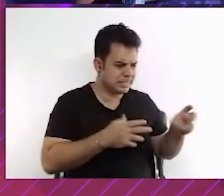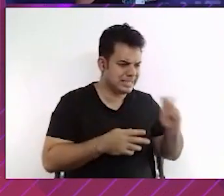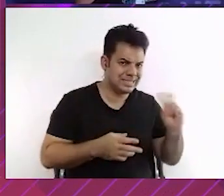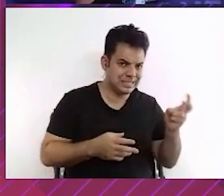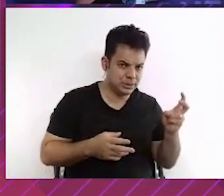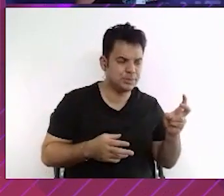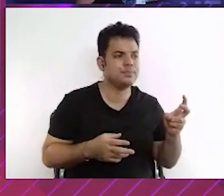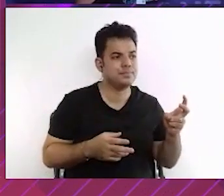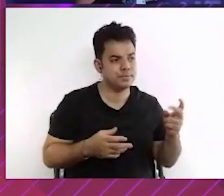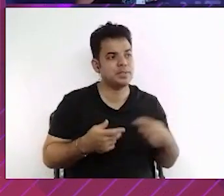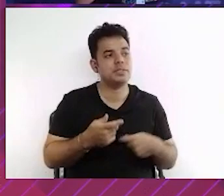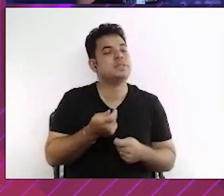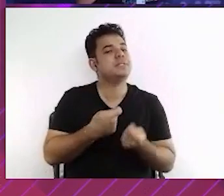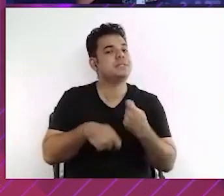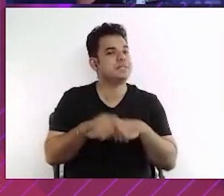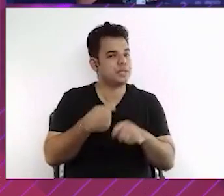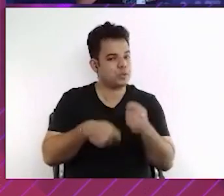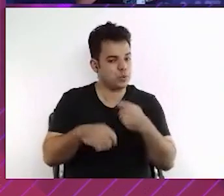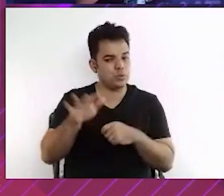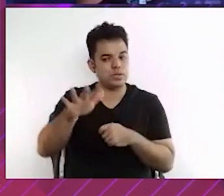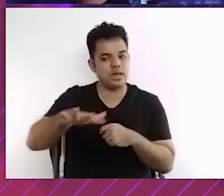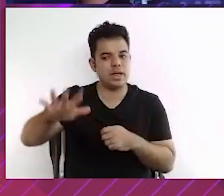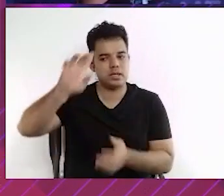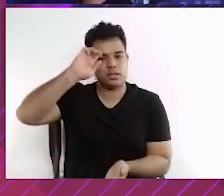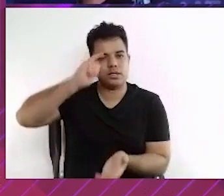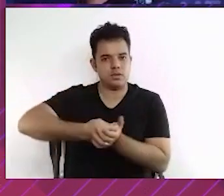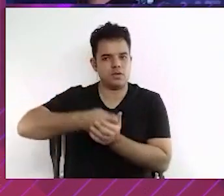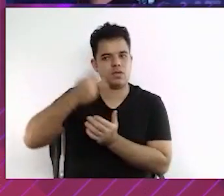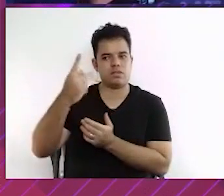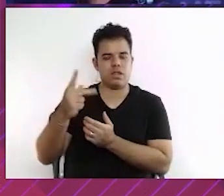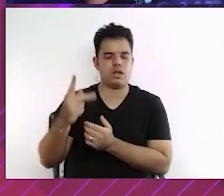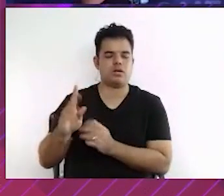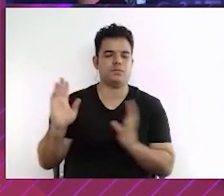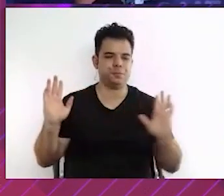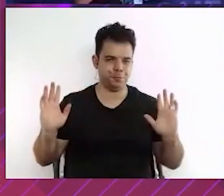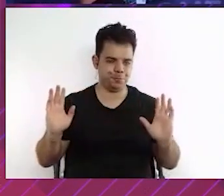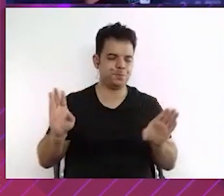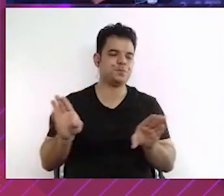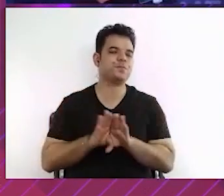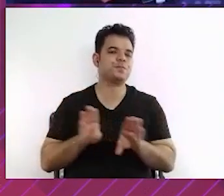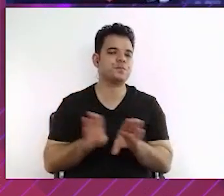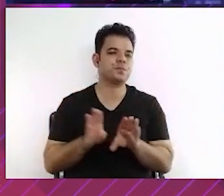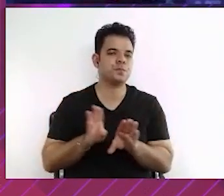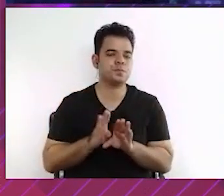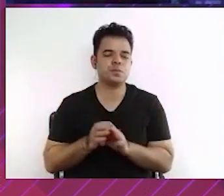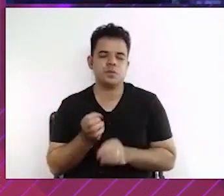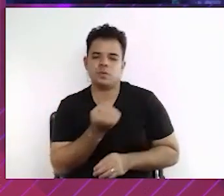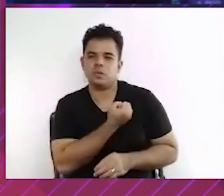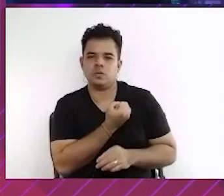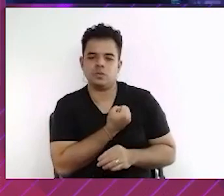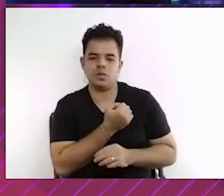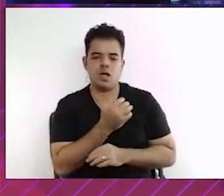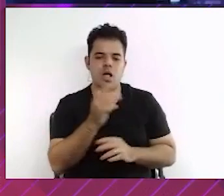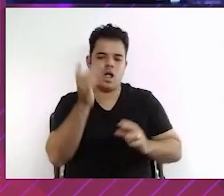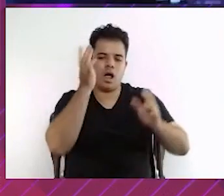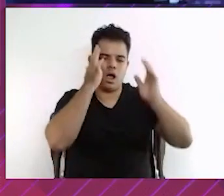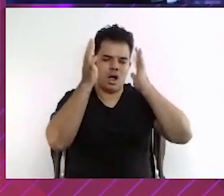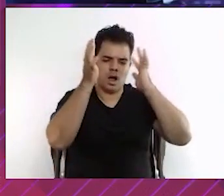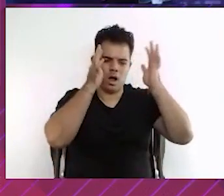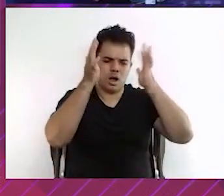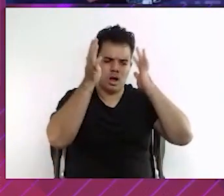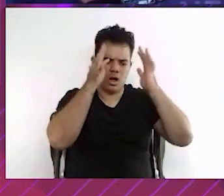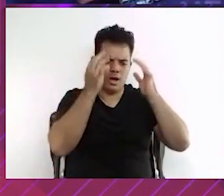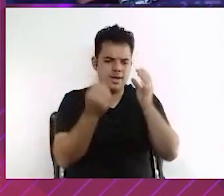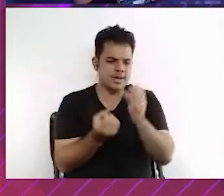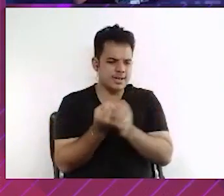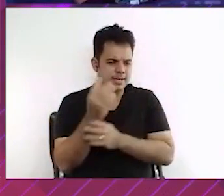negócio que faz essa decisão, toma essa decisão. Com esse número, a gente consegue já, então, começar a criar uma escala.